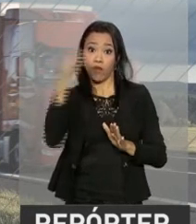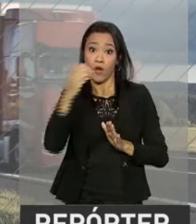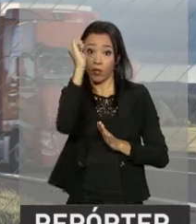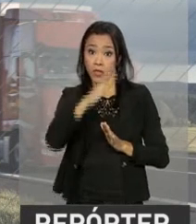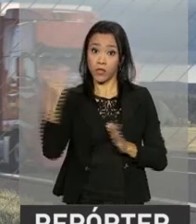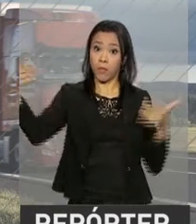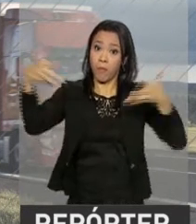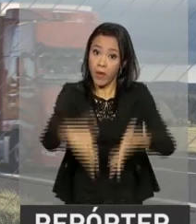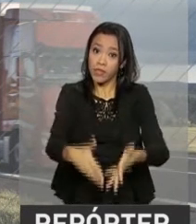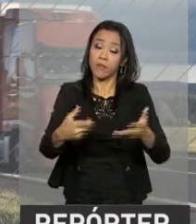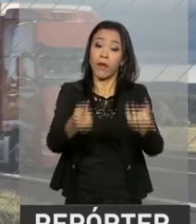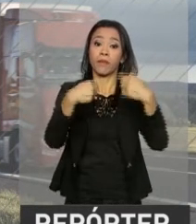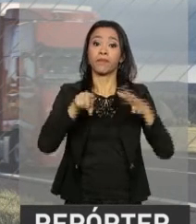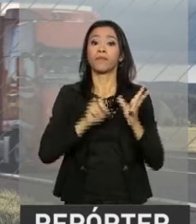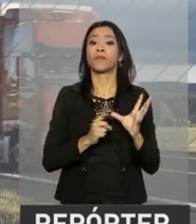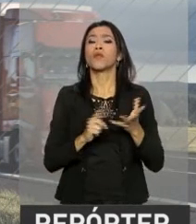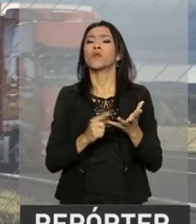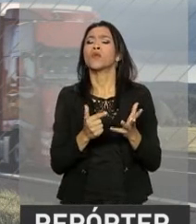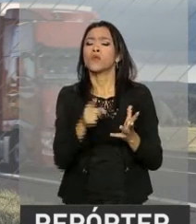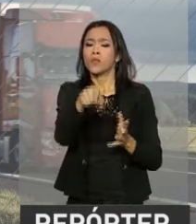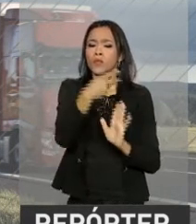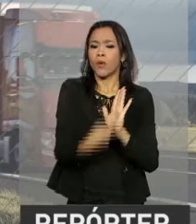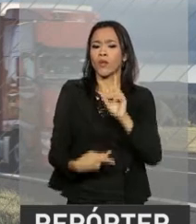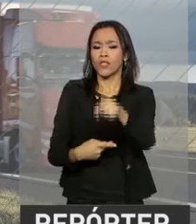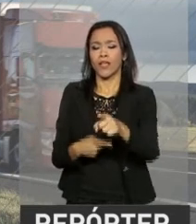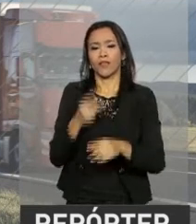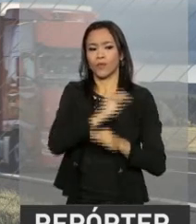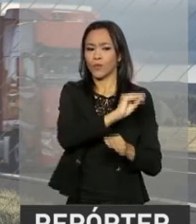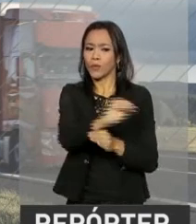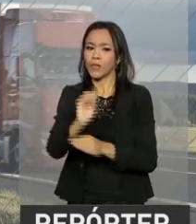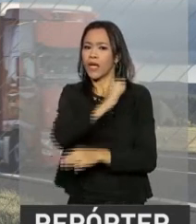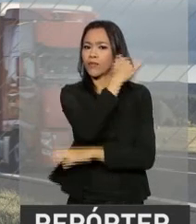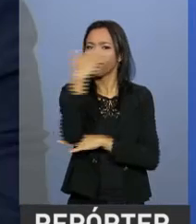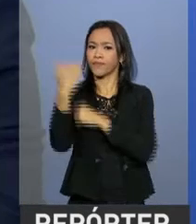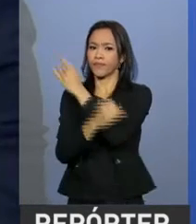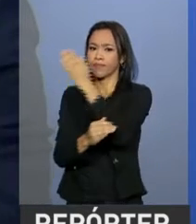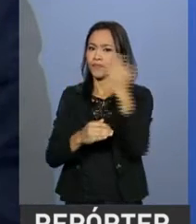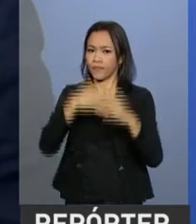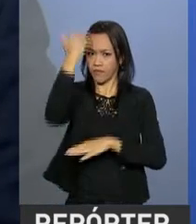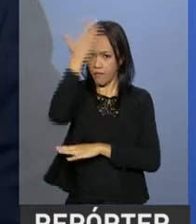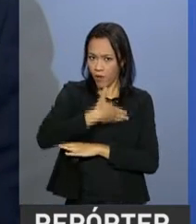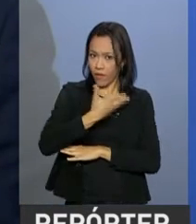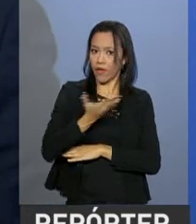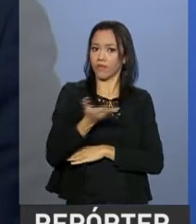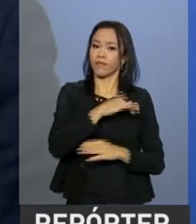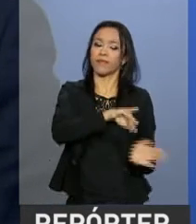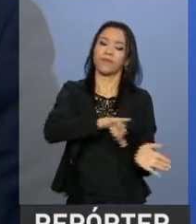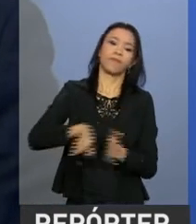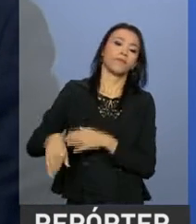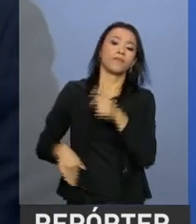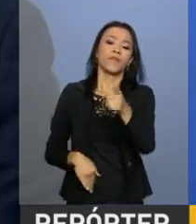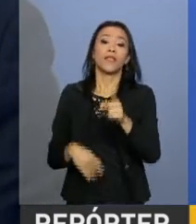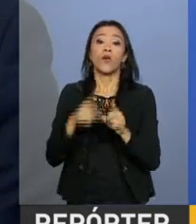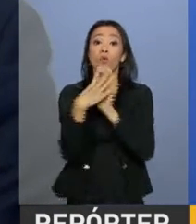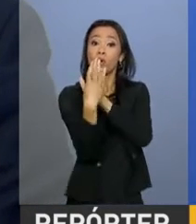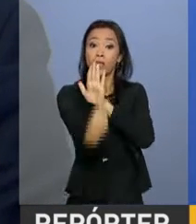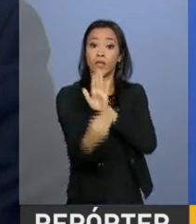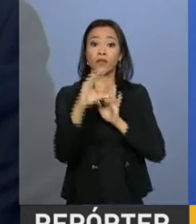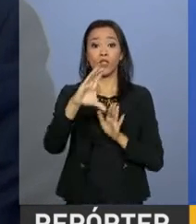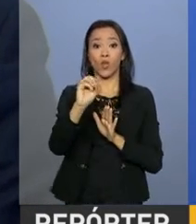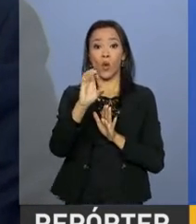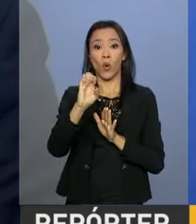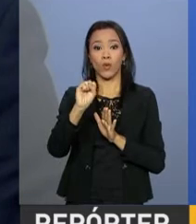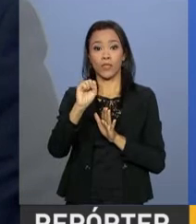e os projetos devem ter viabilidade ambiental comprovada as concessões serão conduzidos sobre o mas